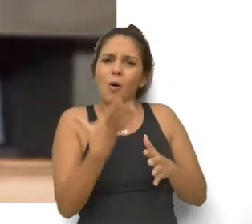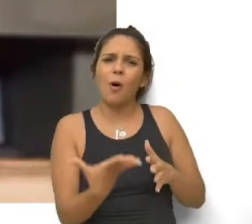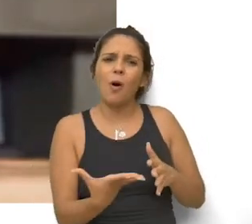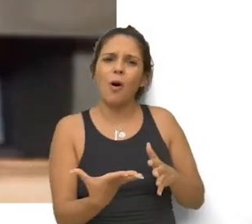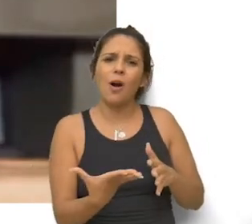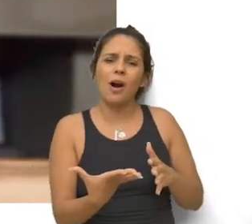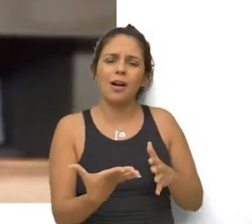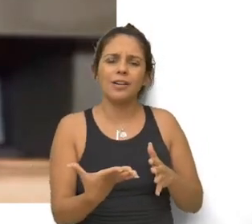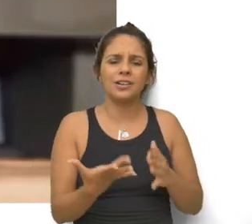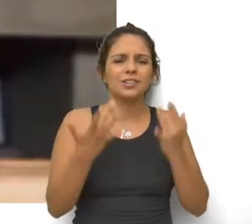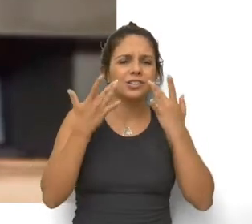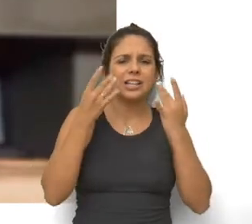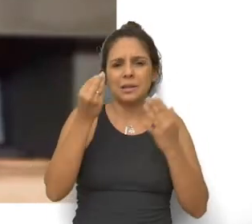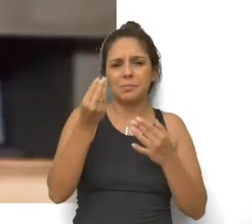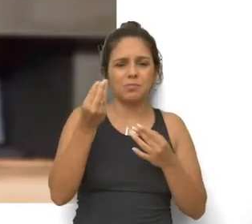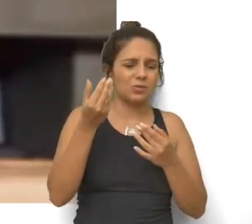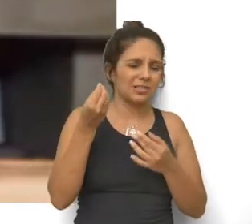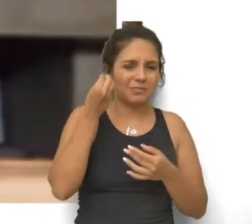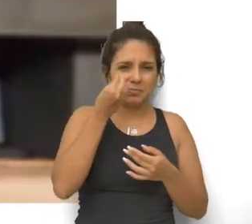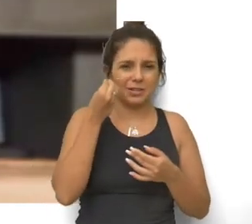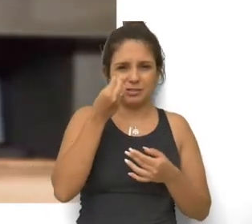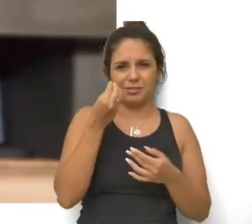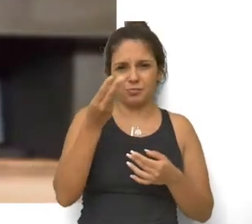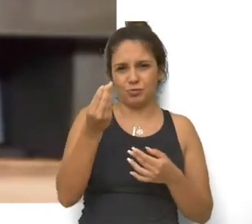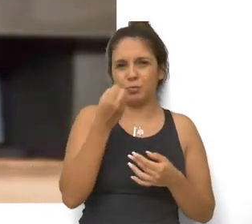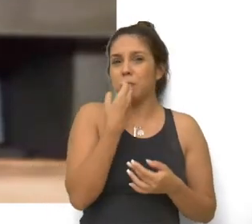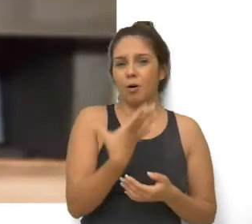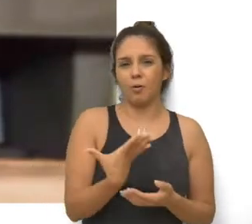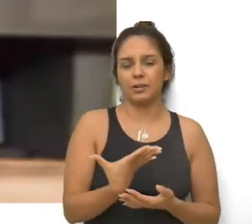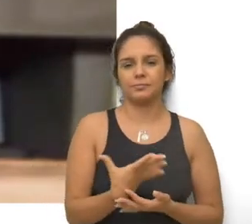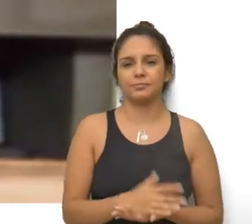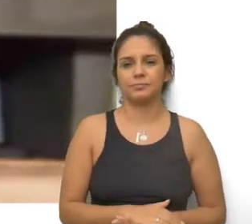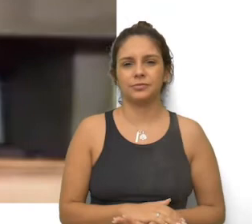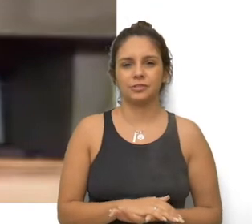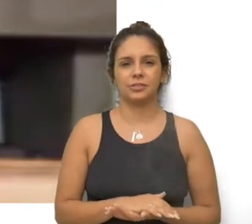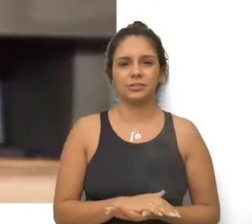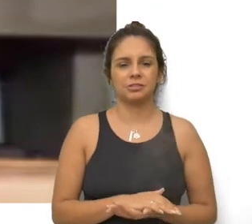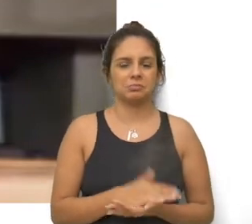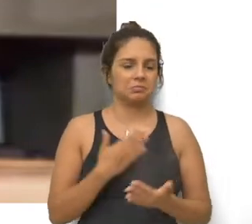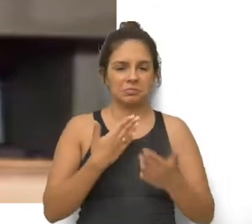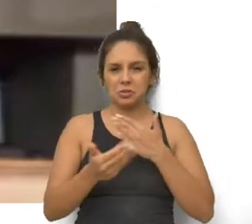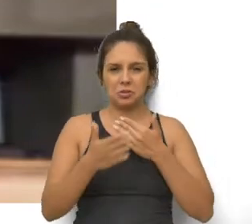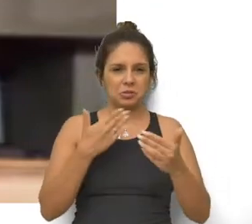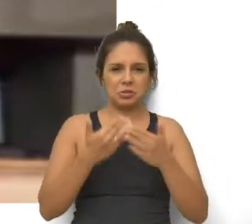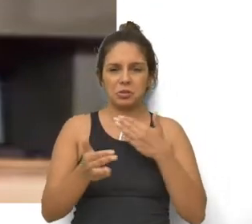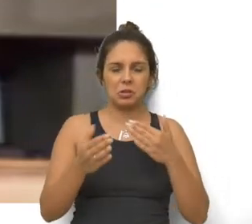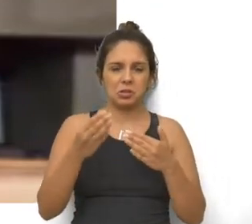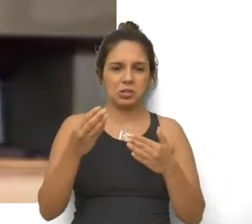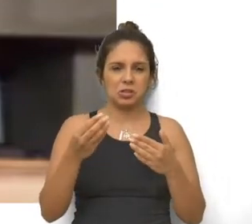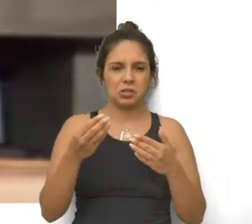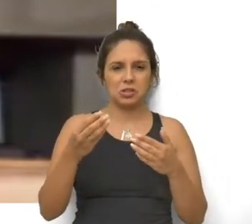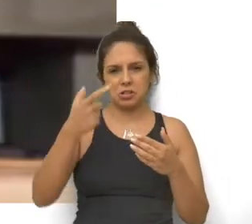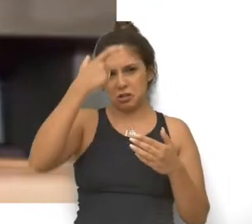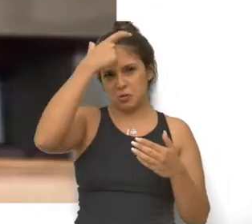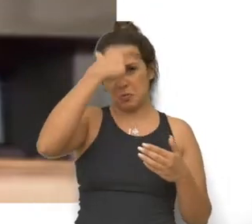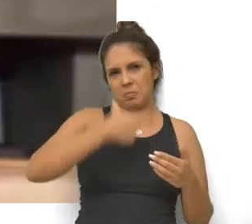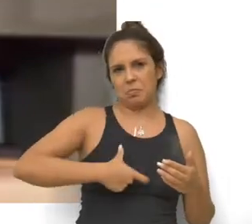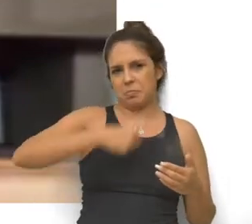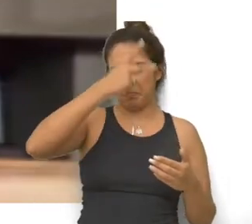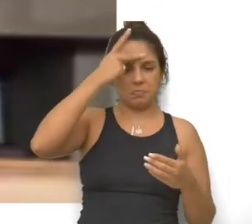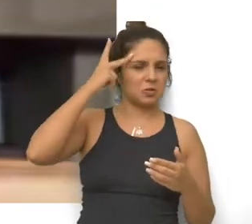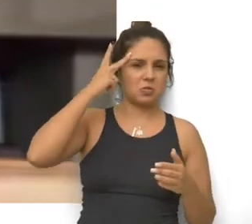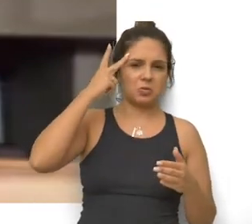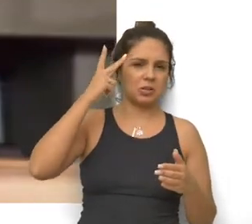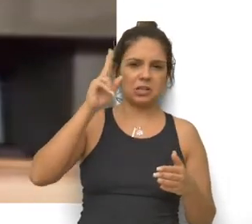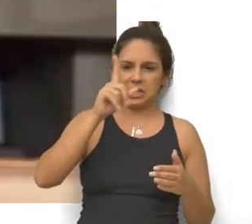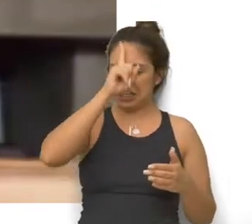teatro sempre é uma experiência muito enriquecedora, independente do tamanho do personagem e